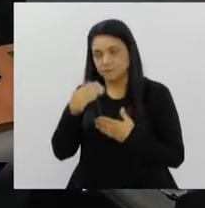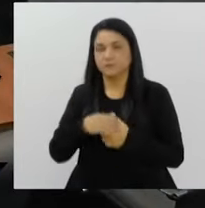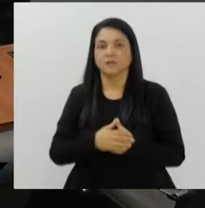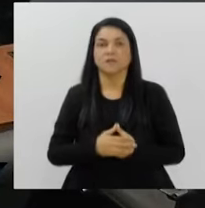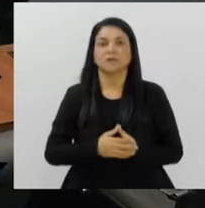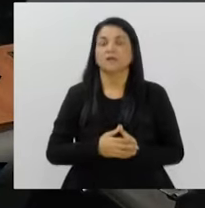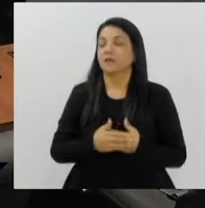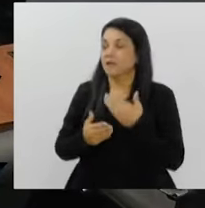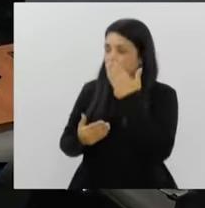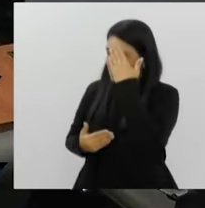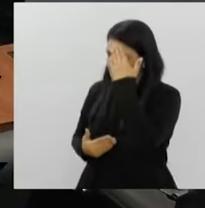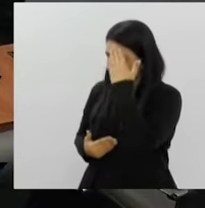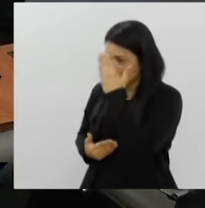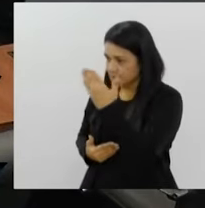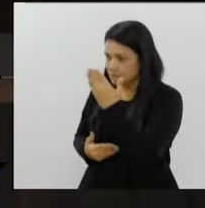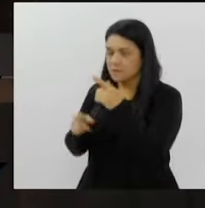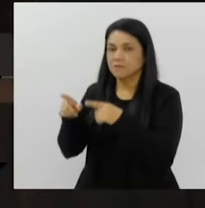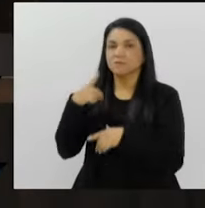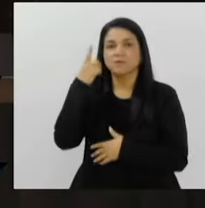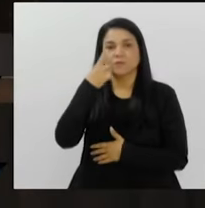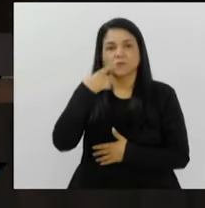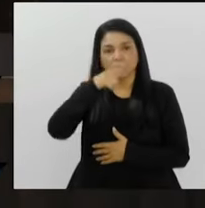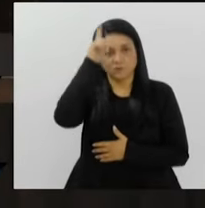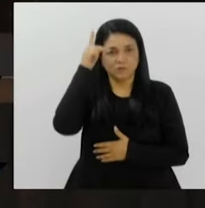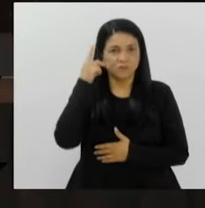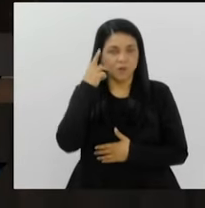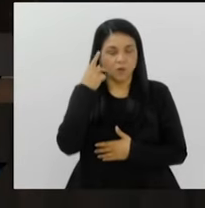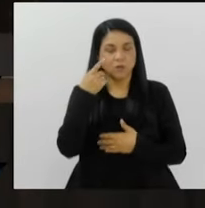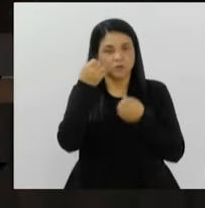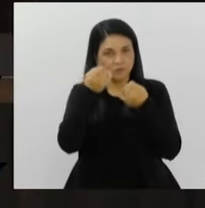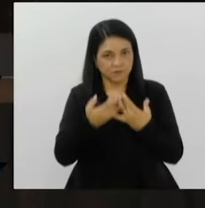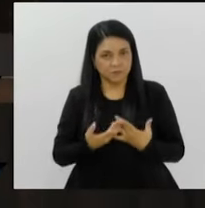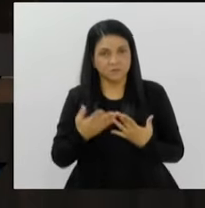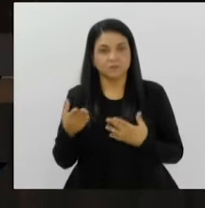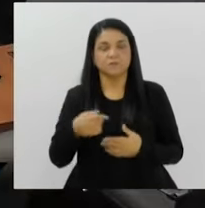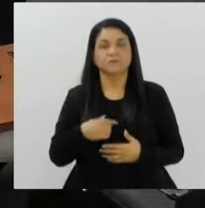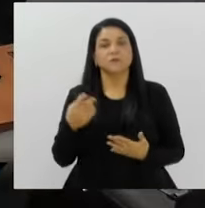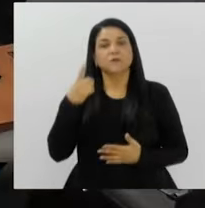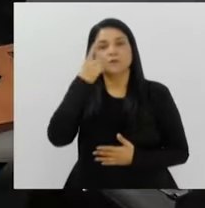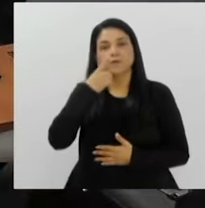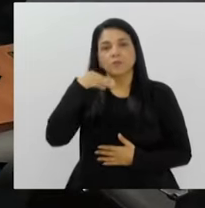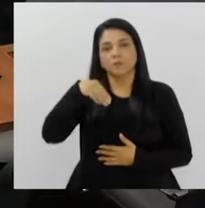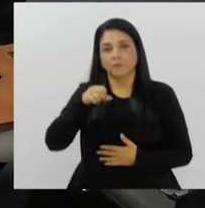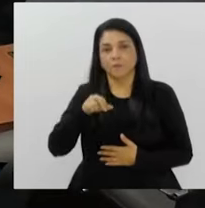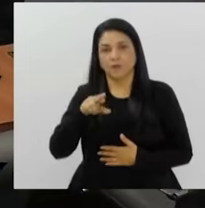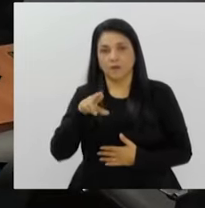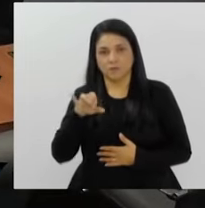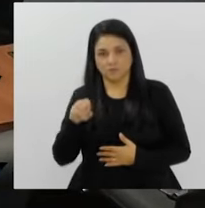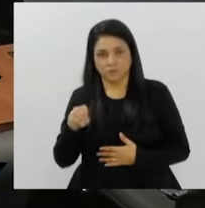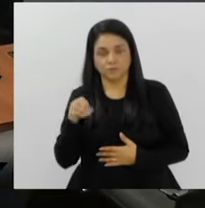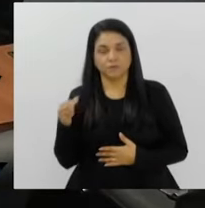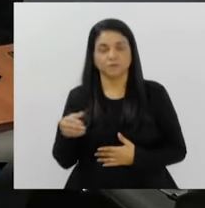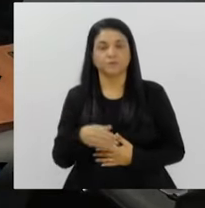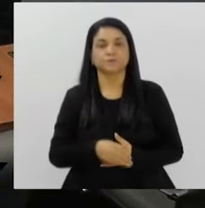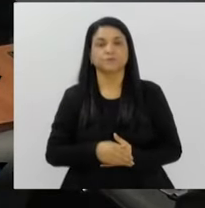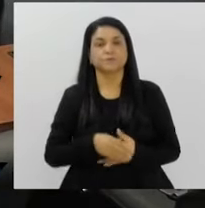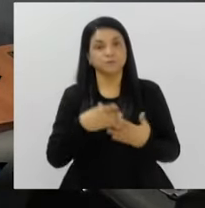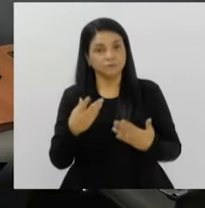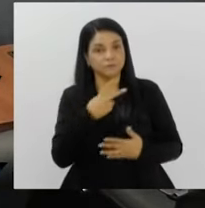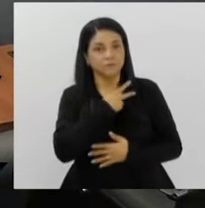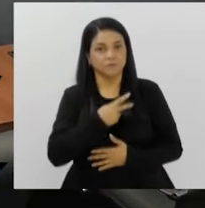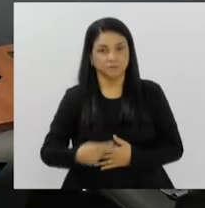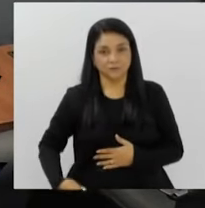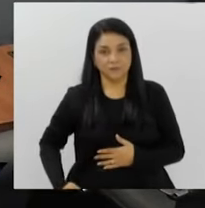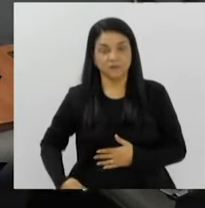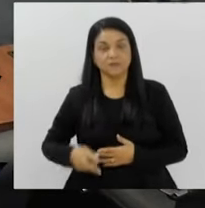a ponderação, deputado Luiz Paulo. Deputado Márcio Galberto, por favor. Senhor presidente, desde